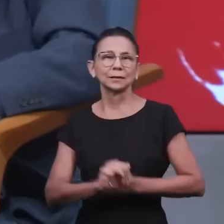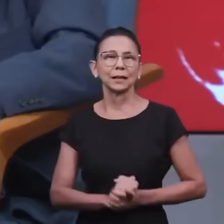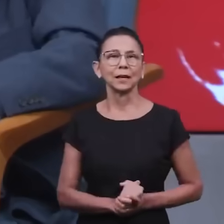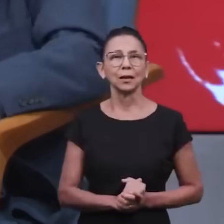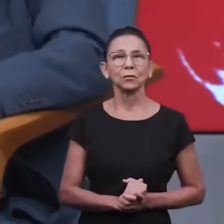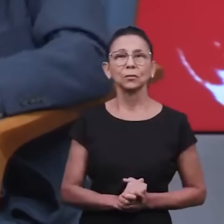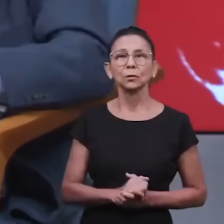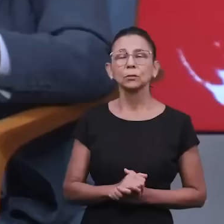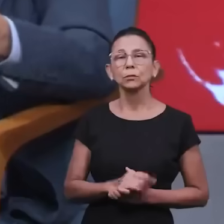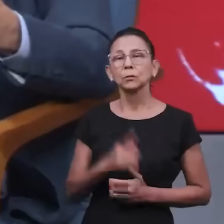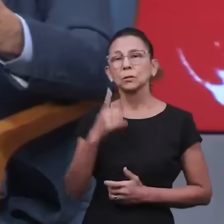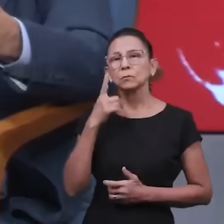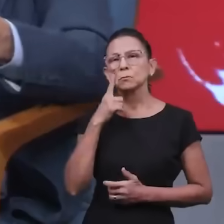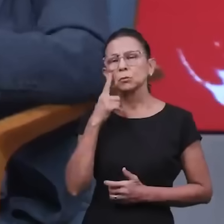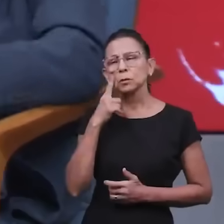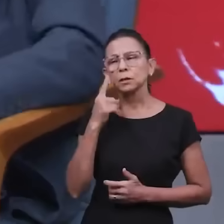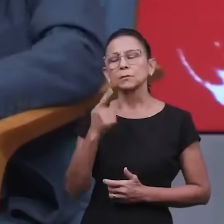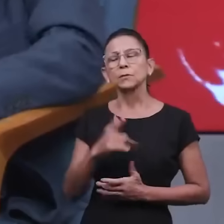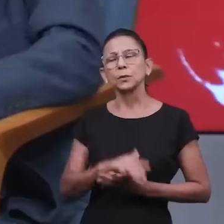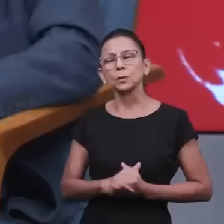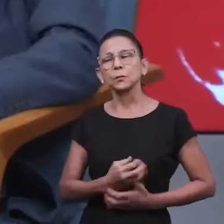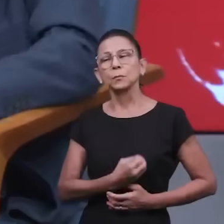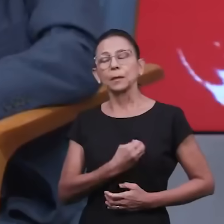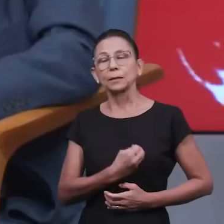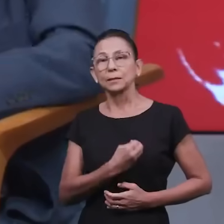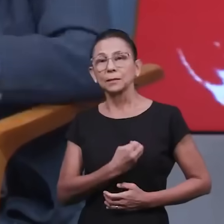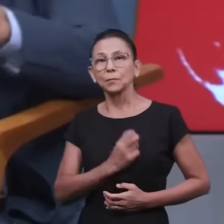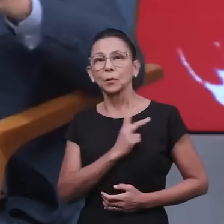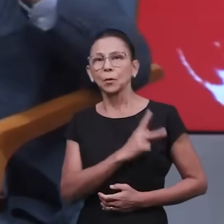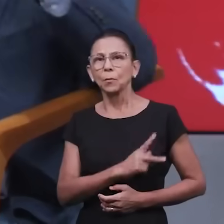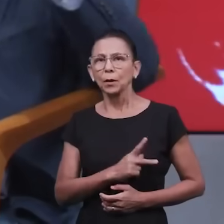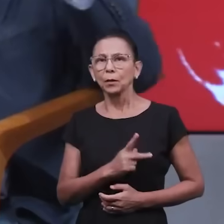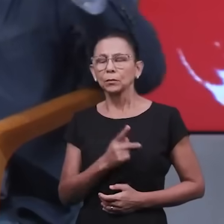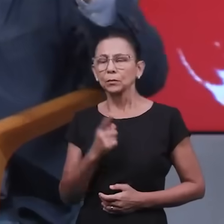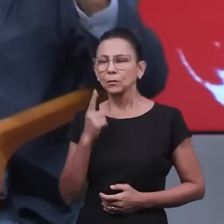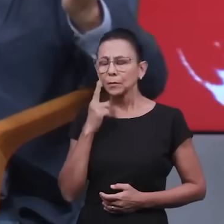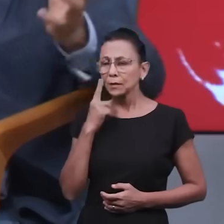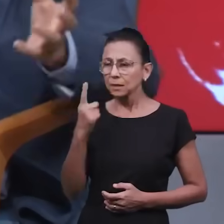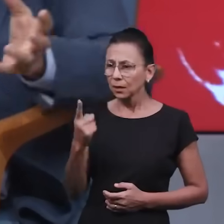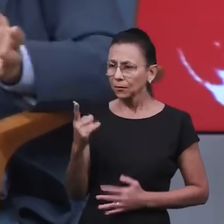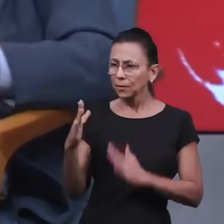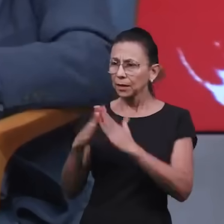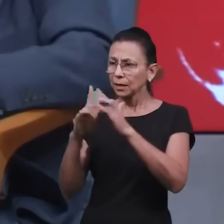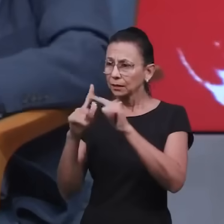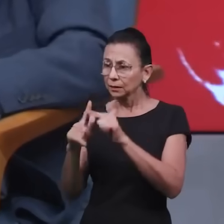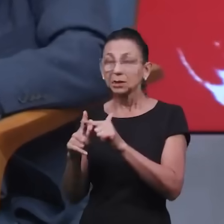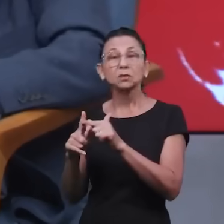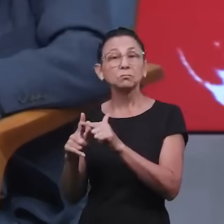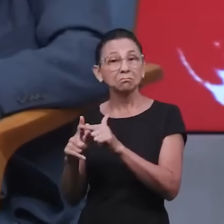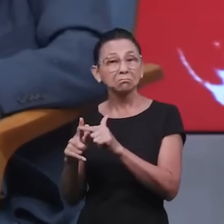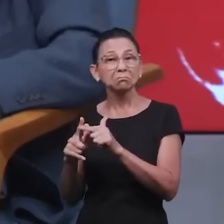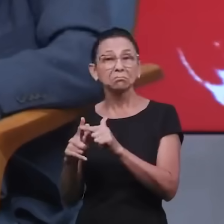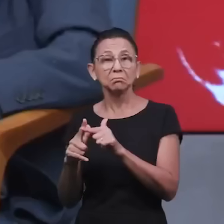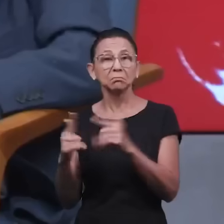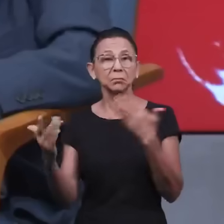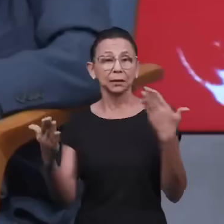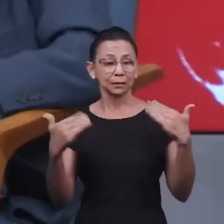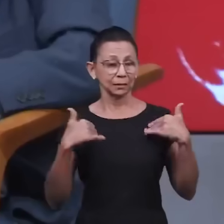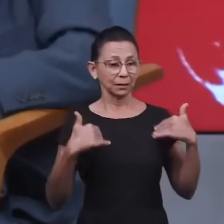participou, de tudo aquilo que ele aprendeu, ele começa a ver a igreja funcionando dessa forma, como um